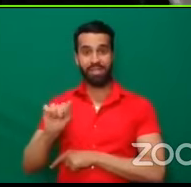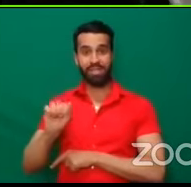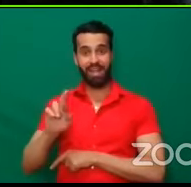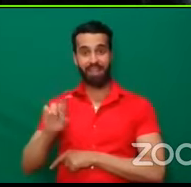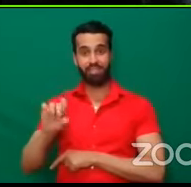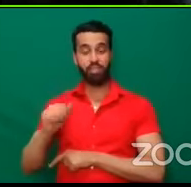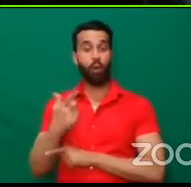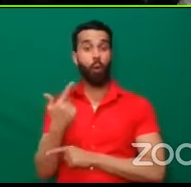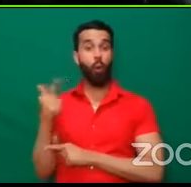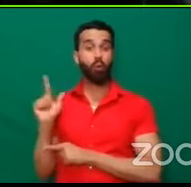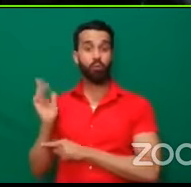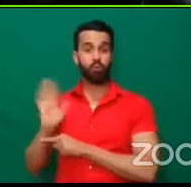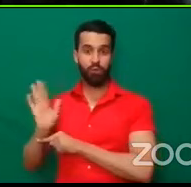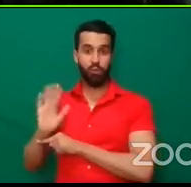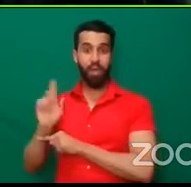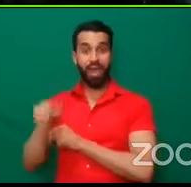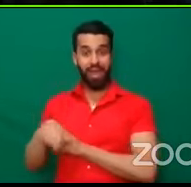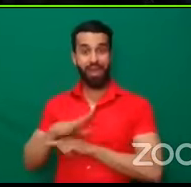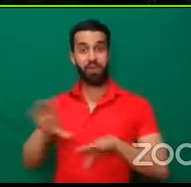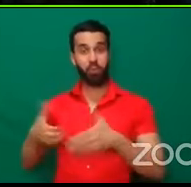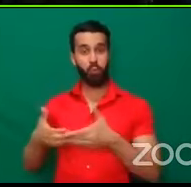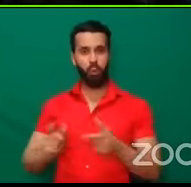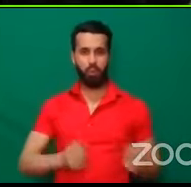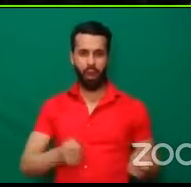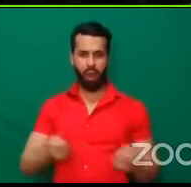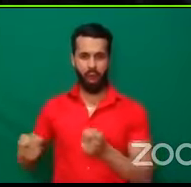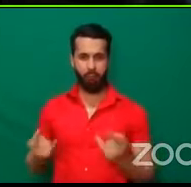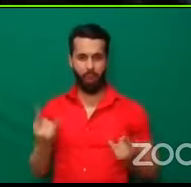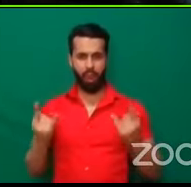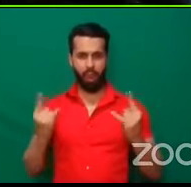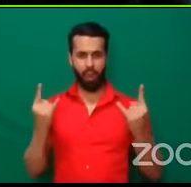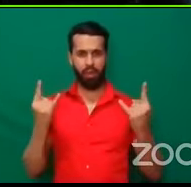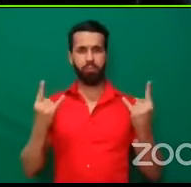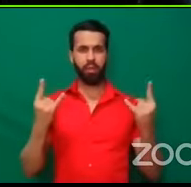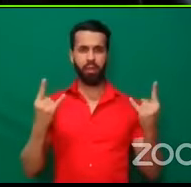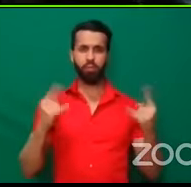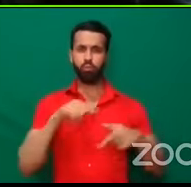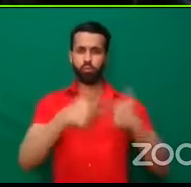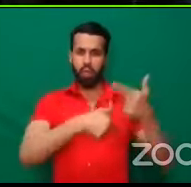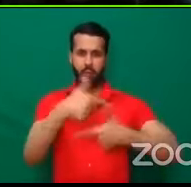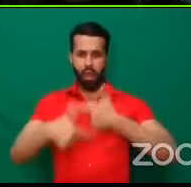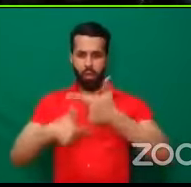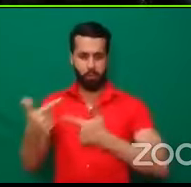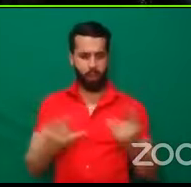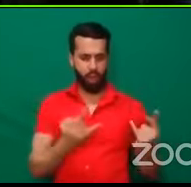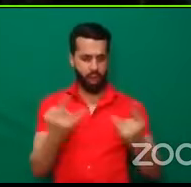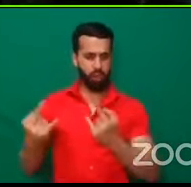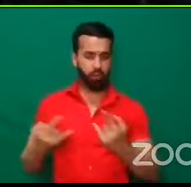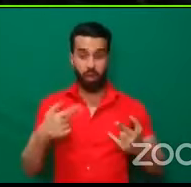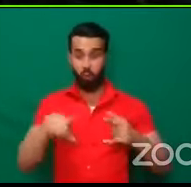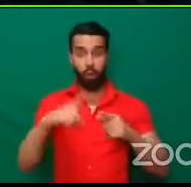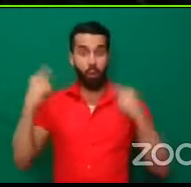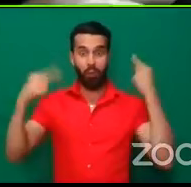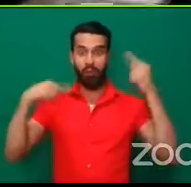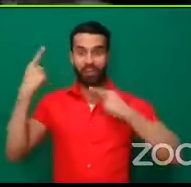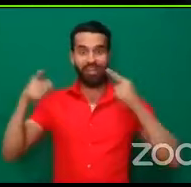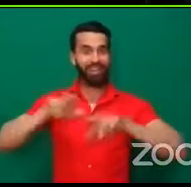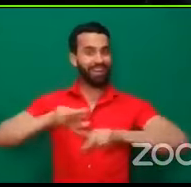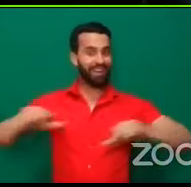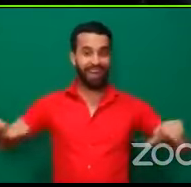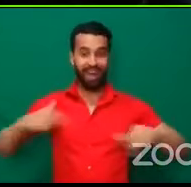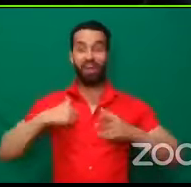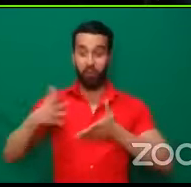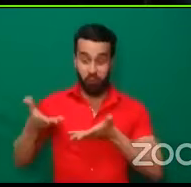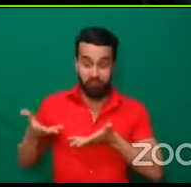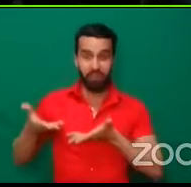história de uma banda de rock, assim, que cada um arruma um emprego, é uma loucura total. Então, quando eu convidei